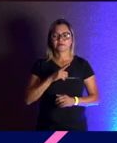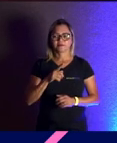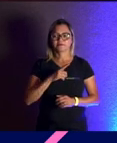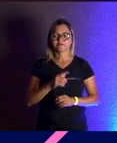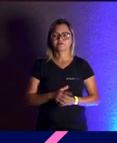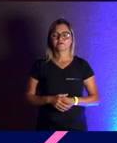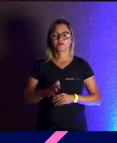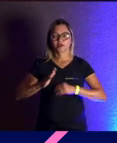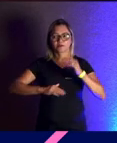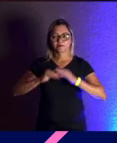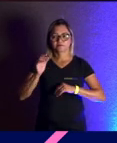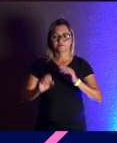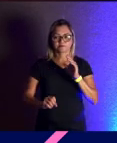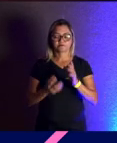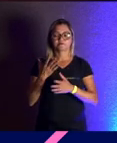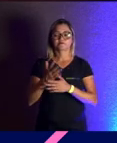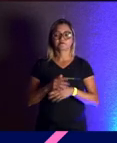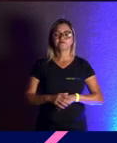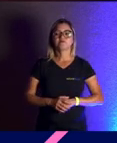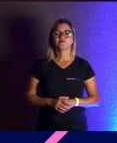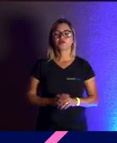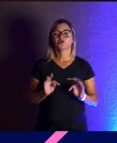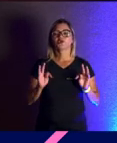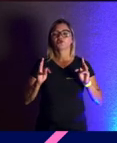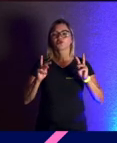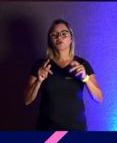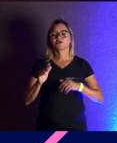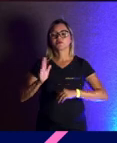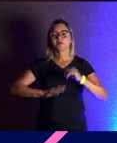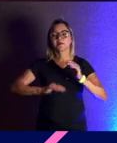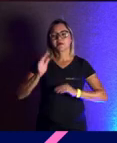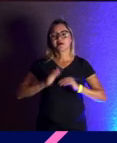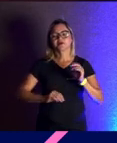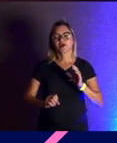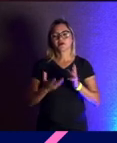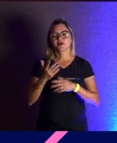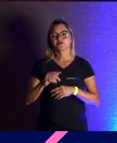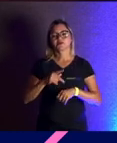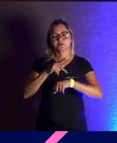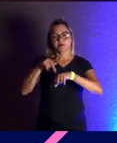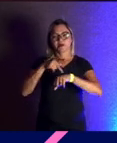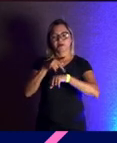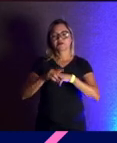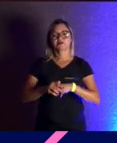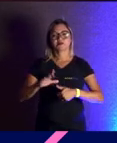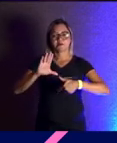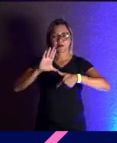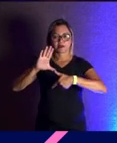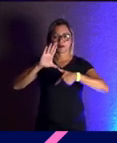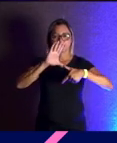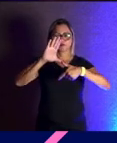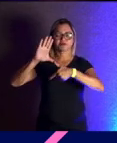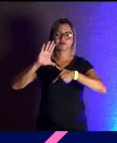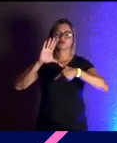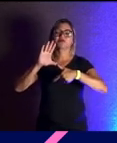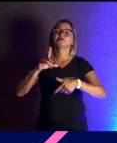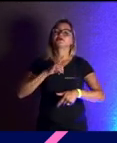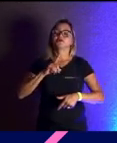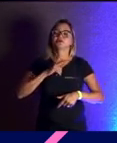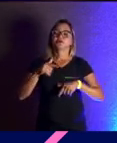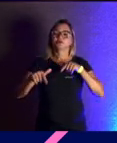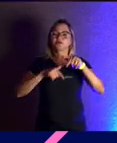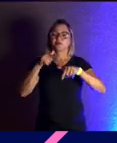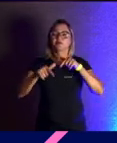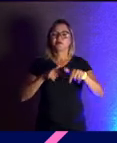que foi a prática que aconteceu, não foi uma mensagem, sabe que isso é uma prática que acontece em muitos países da América Latina, e a gente tem um trabalho